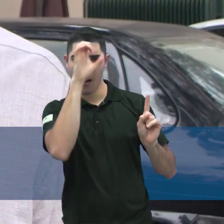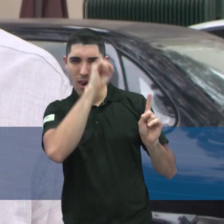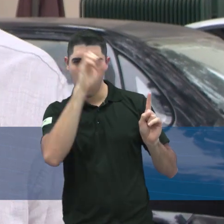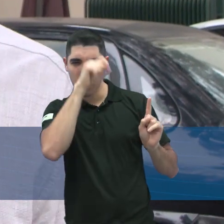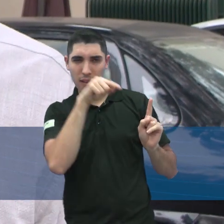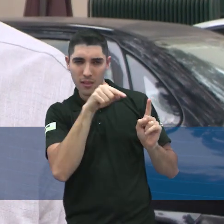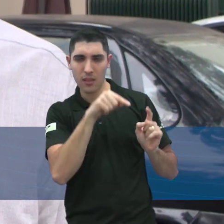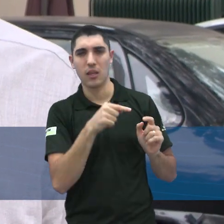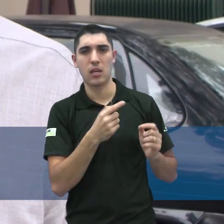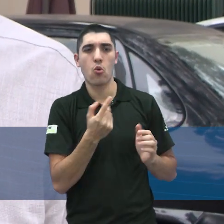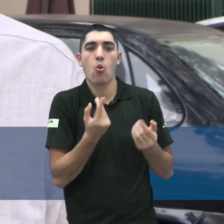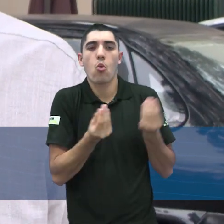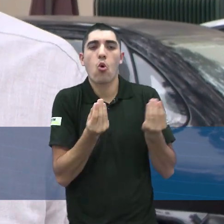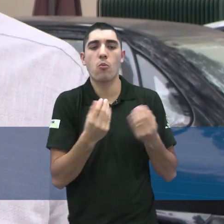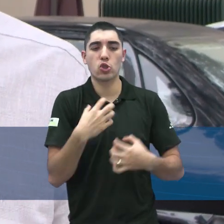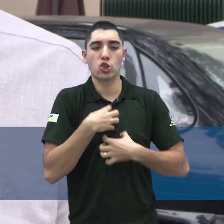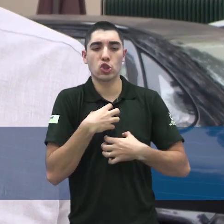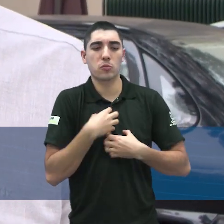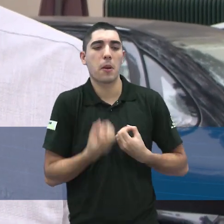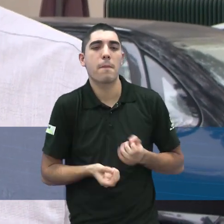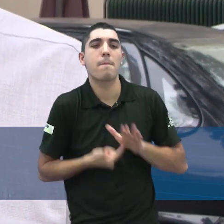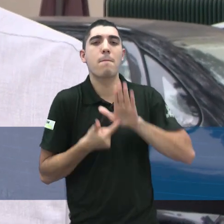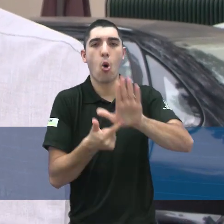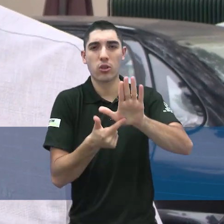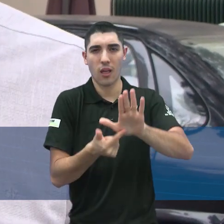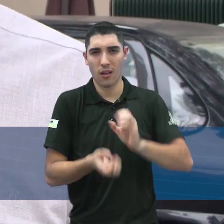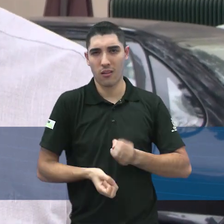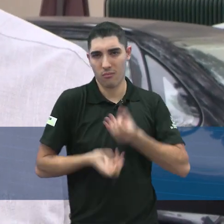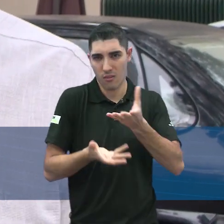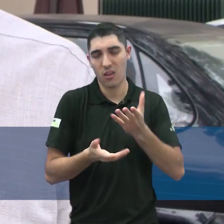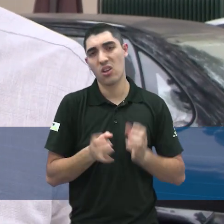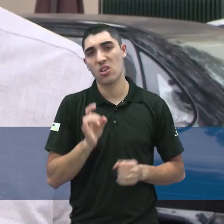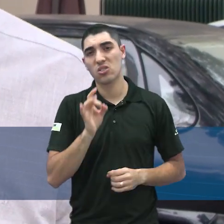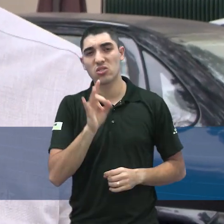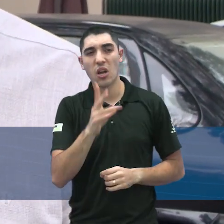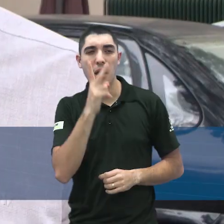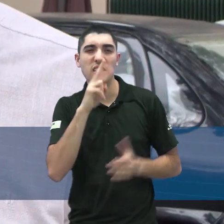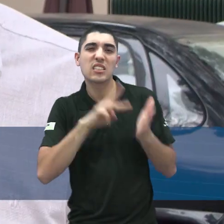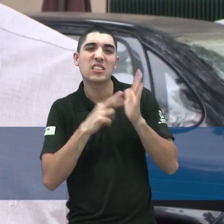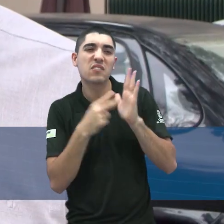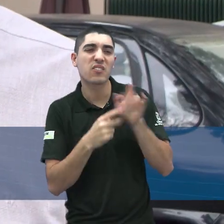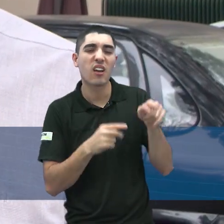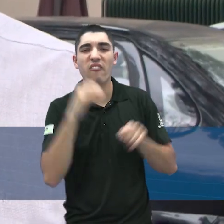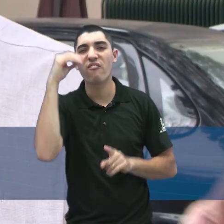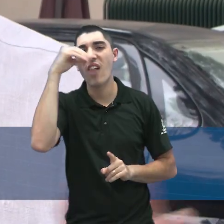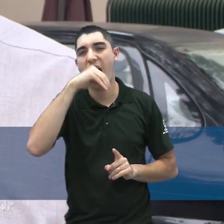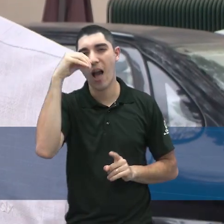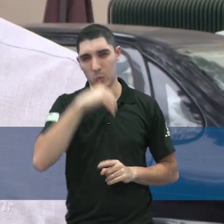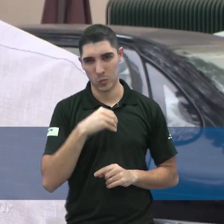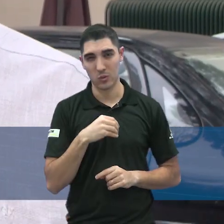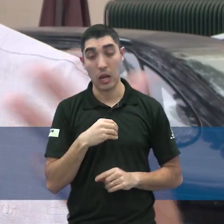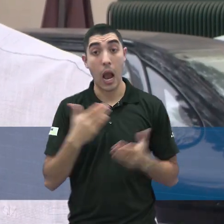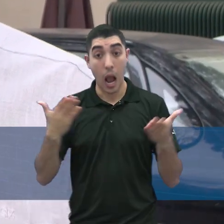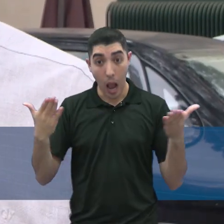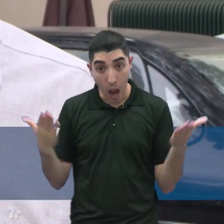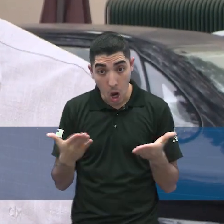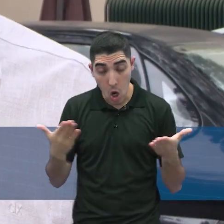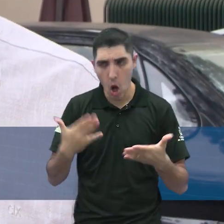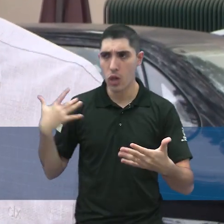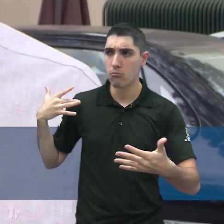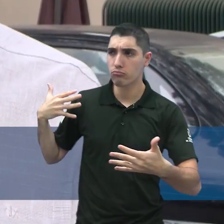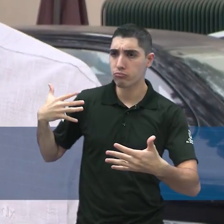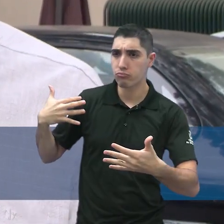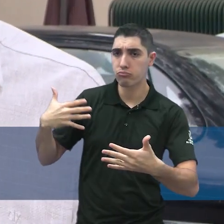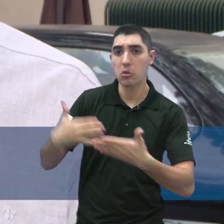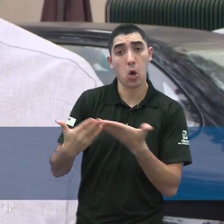a demonstrar sentimentos, era algo ligado mais a questões de fragilidade. Ao longo do tempo, tudo